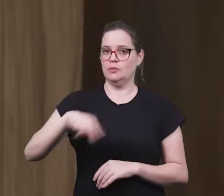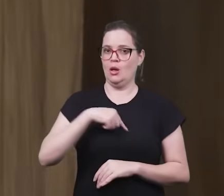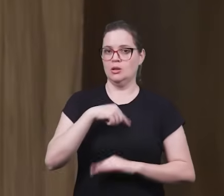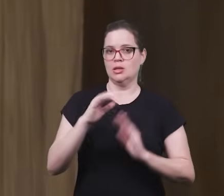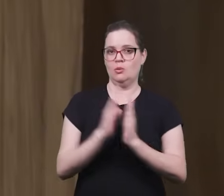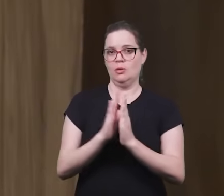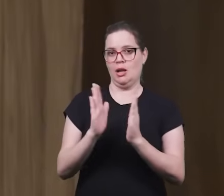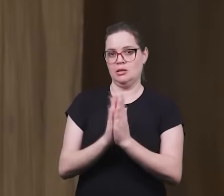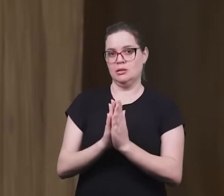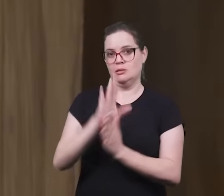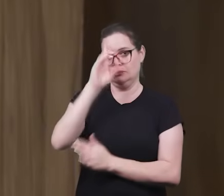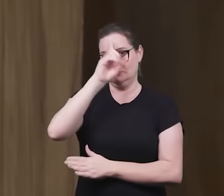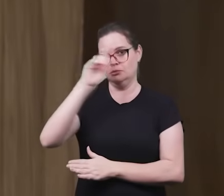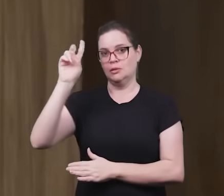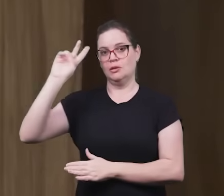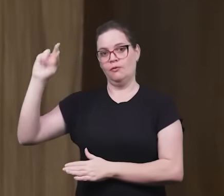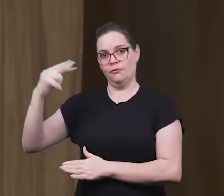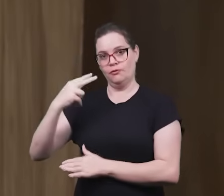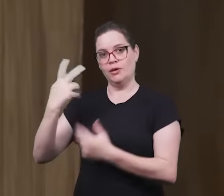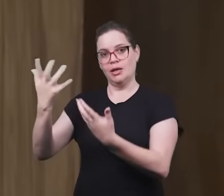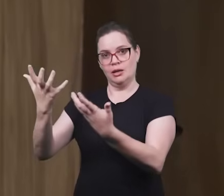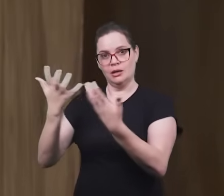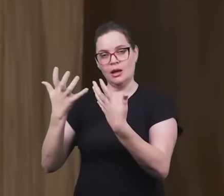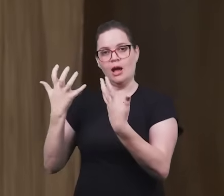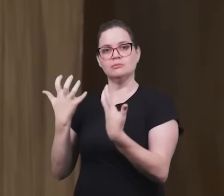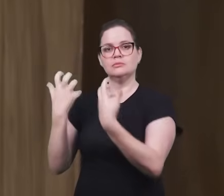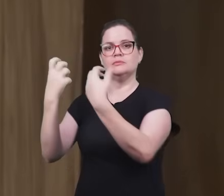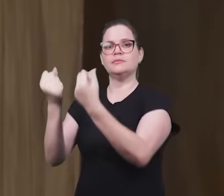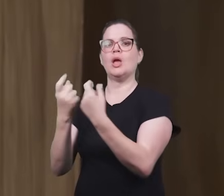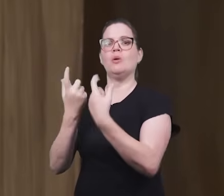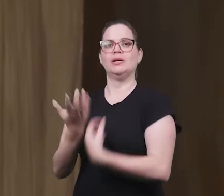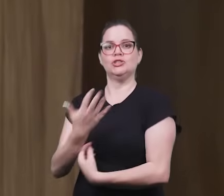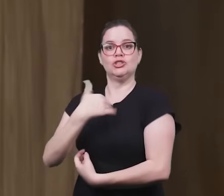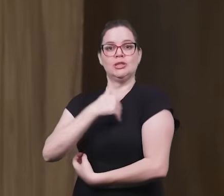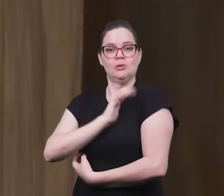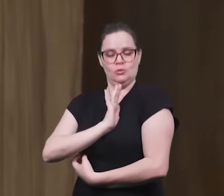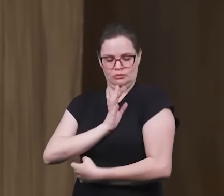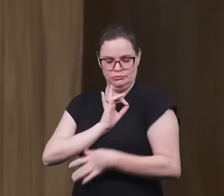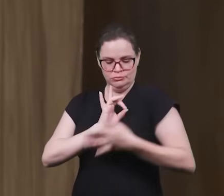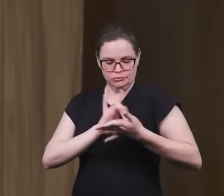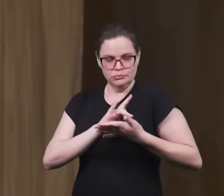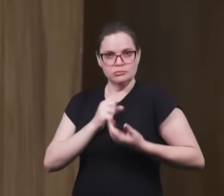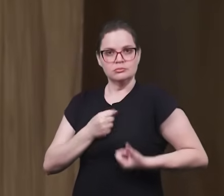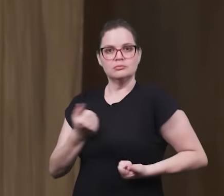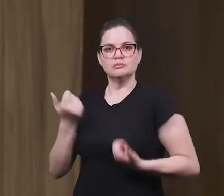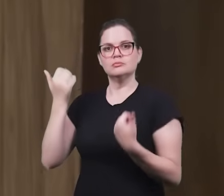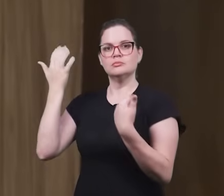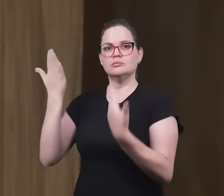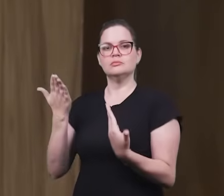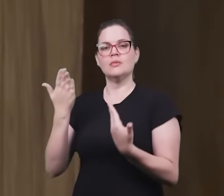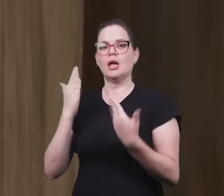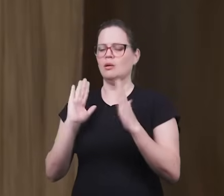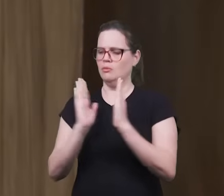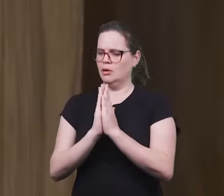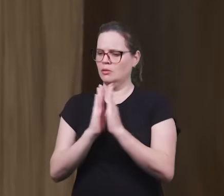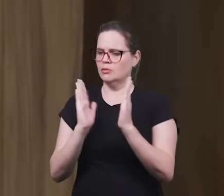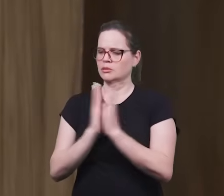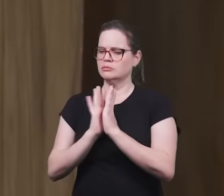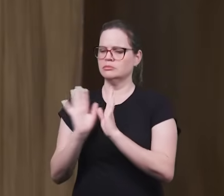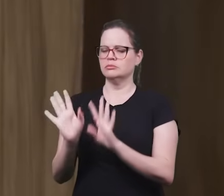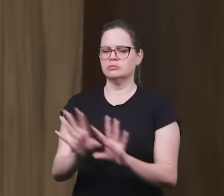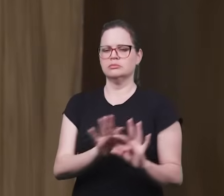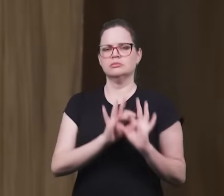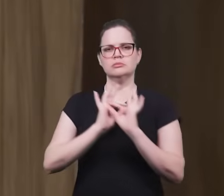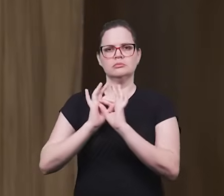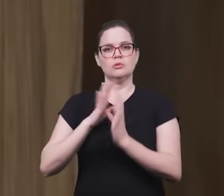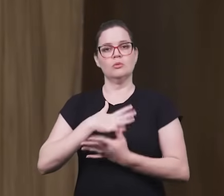nós é a oração que parte do íntimo do nosso ser. É a oração em espírito,